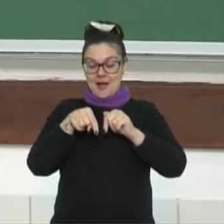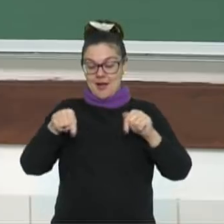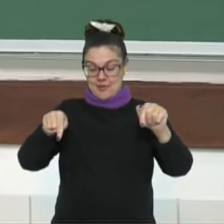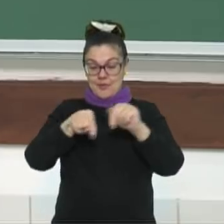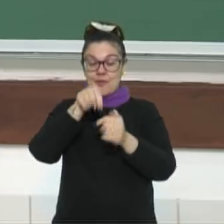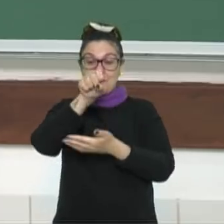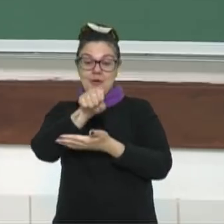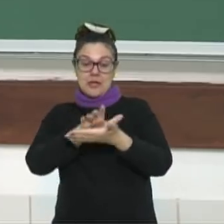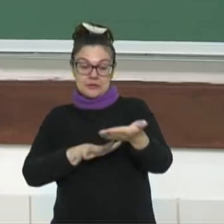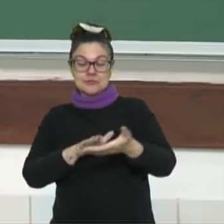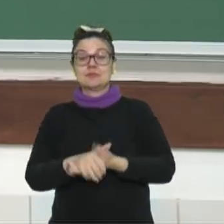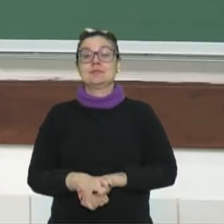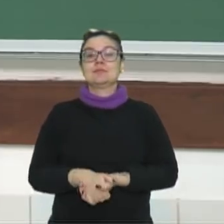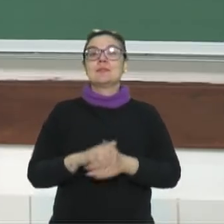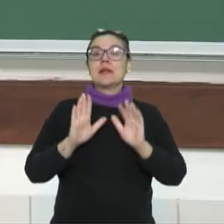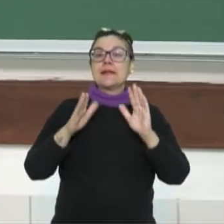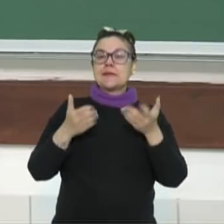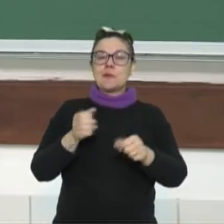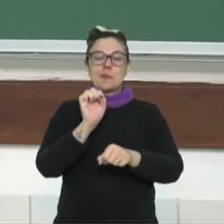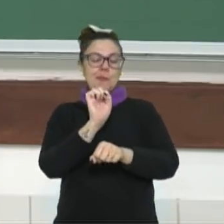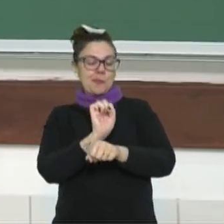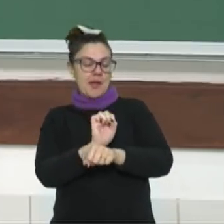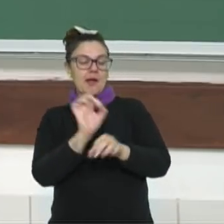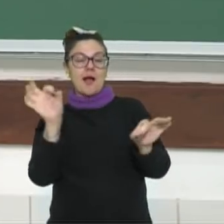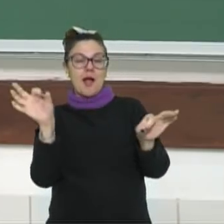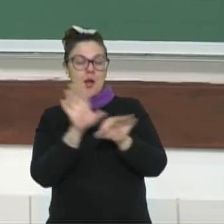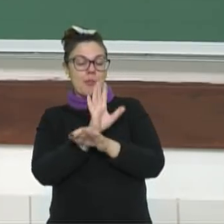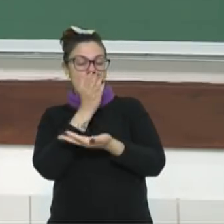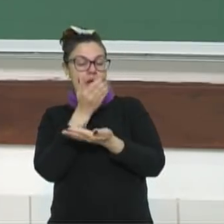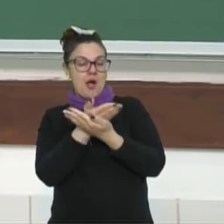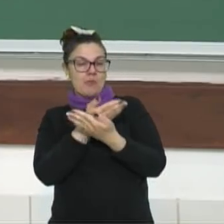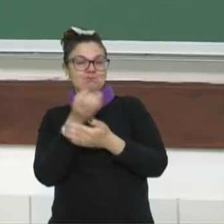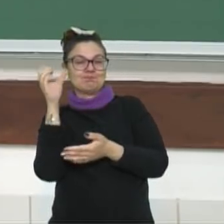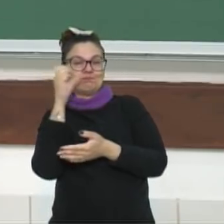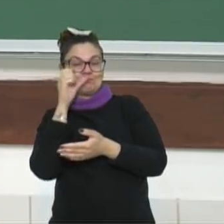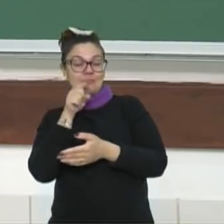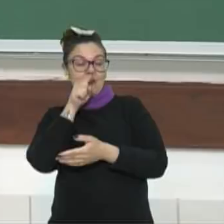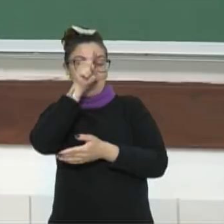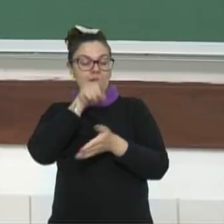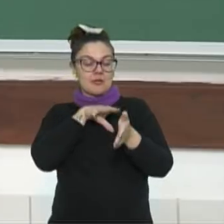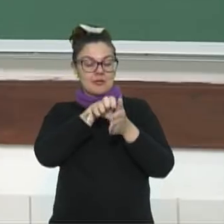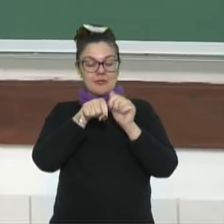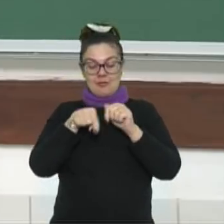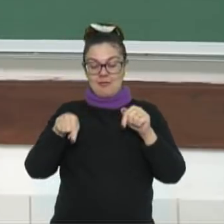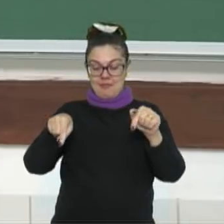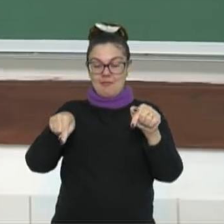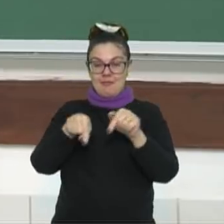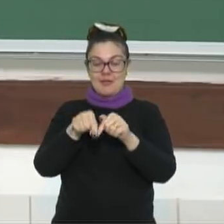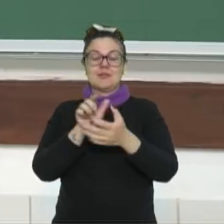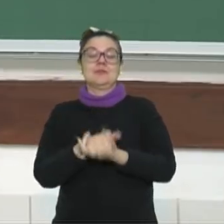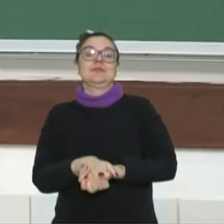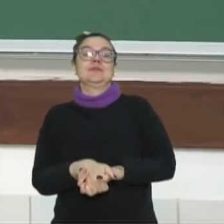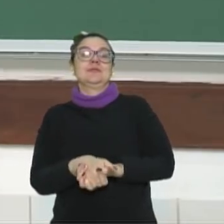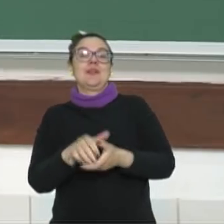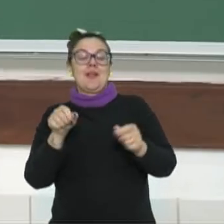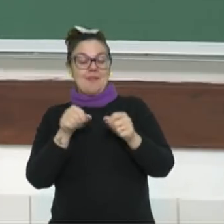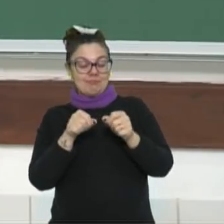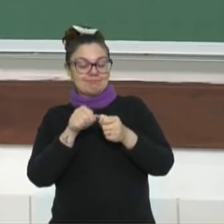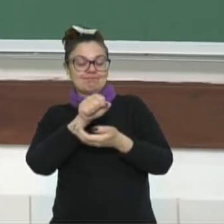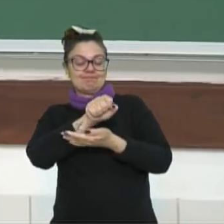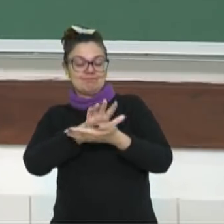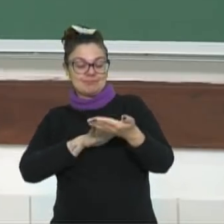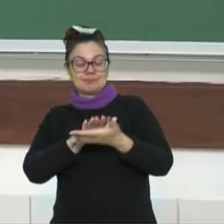estão no Classroom. Então, para um minutinho depois que terminar aqui essa aula, vai lá no Classroom e faça esses